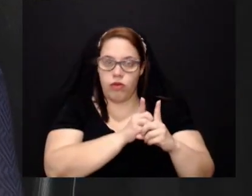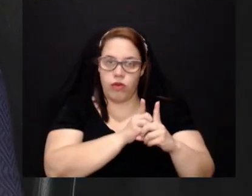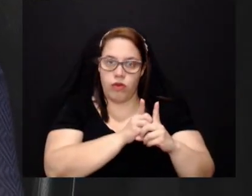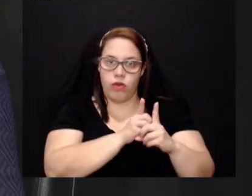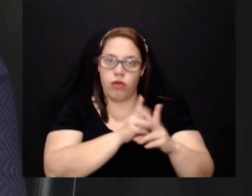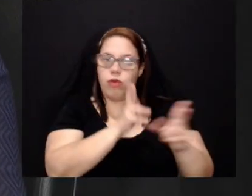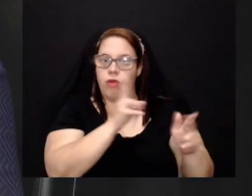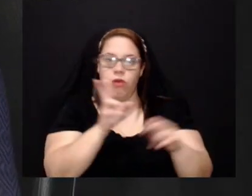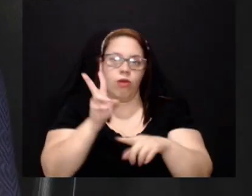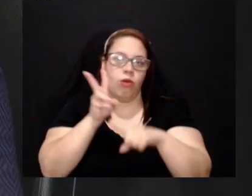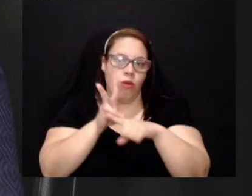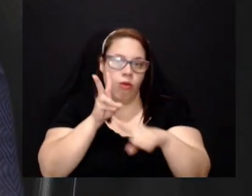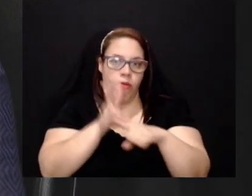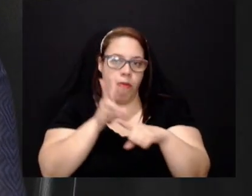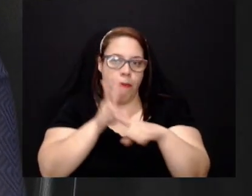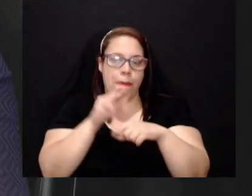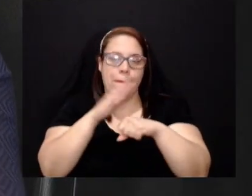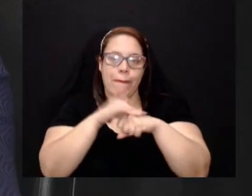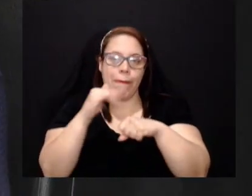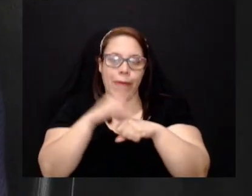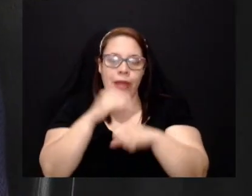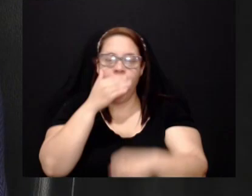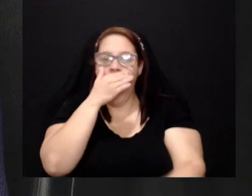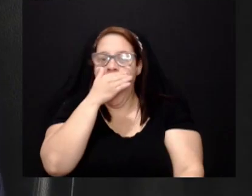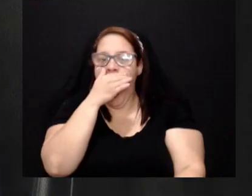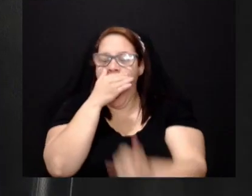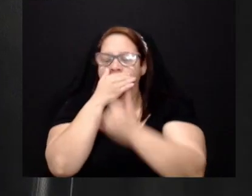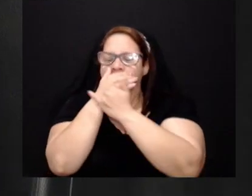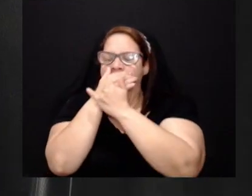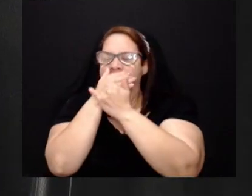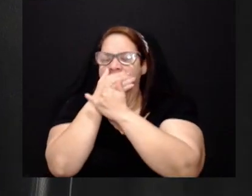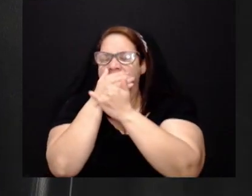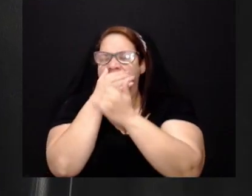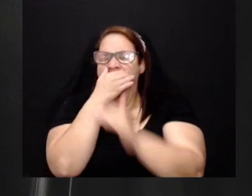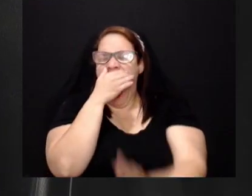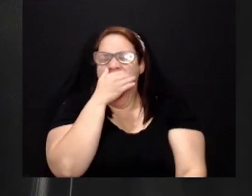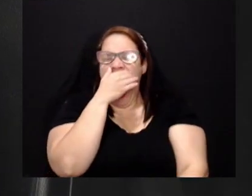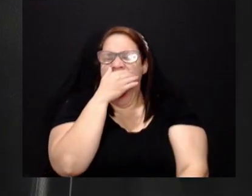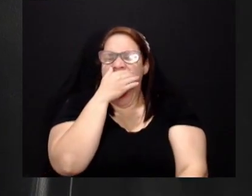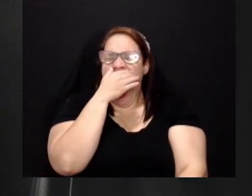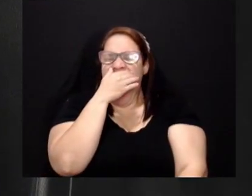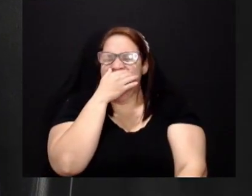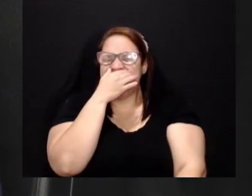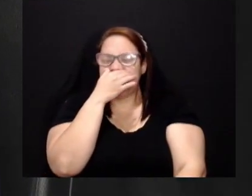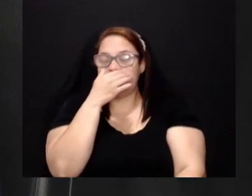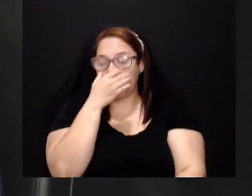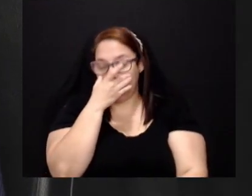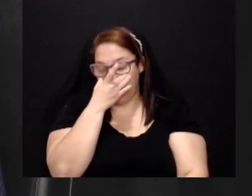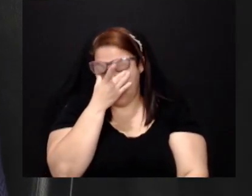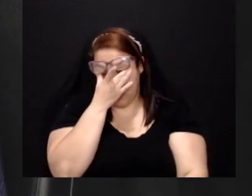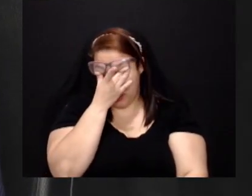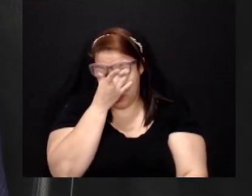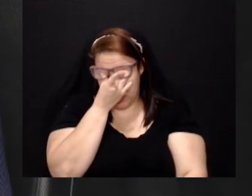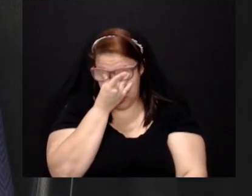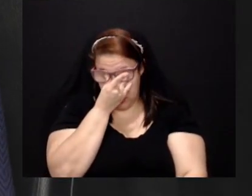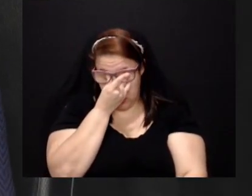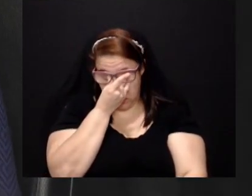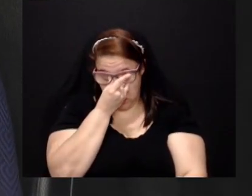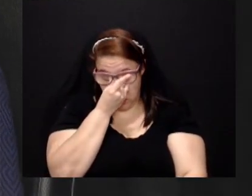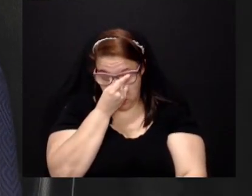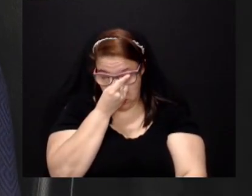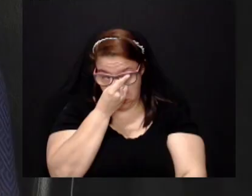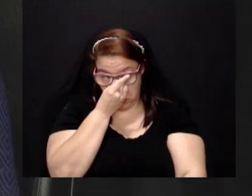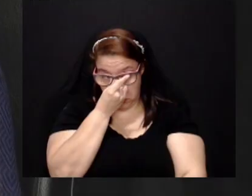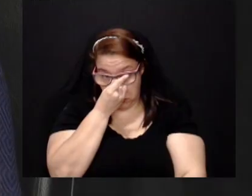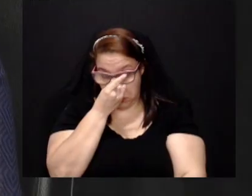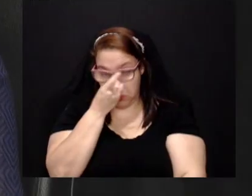cuidado, o mesmo carinho, né? Que você tem que, às vezes, ter um olhar mais direcionado para aquela população, para resolver